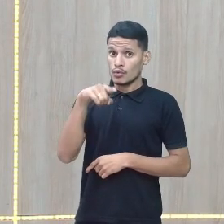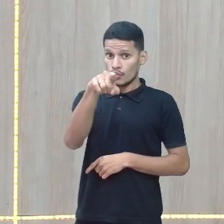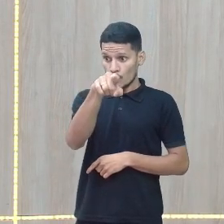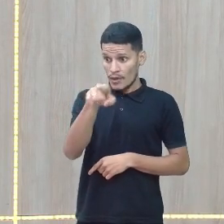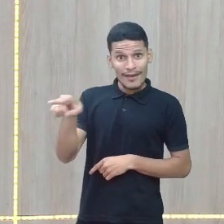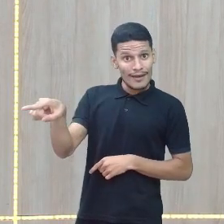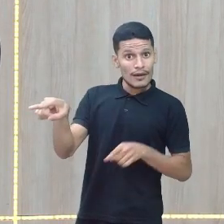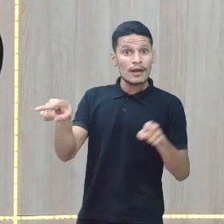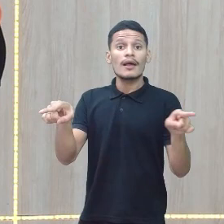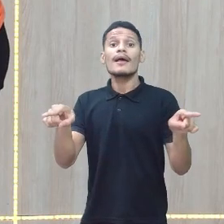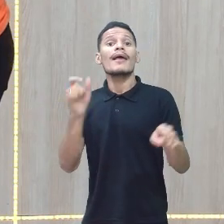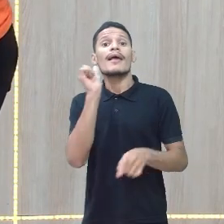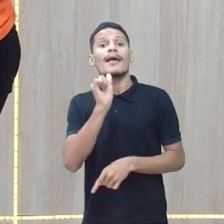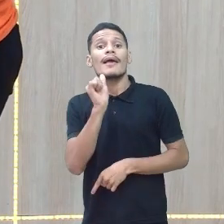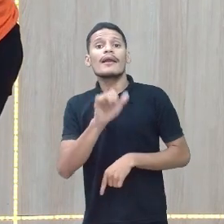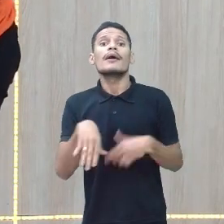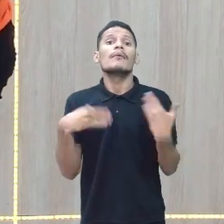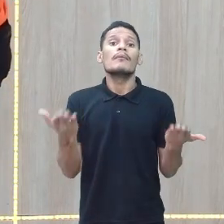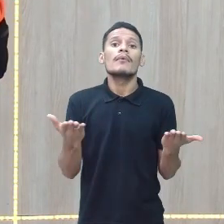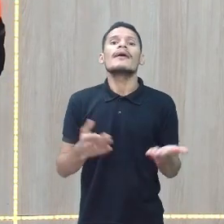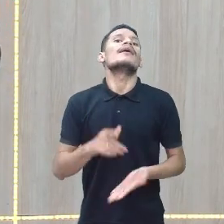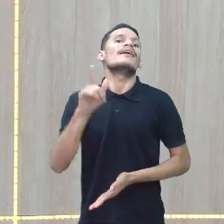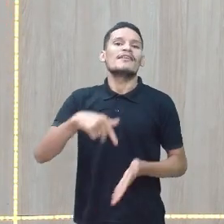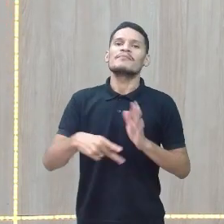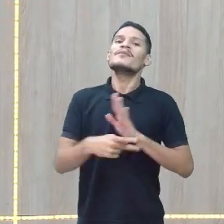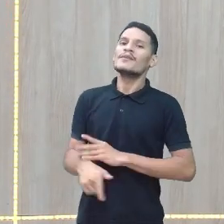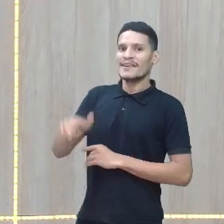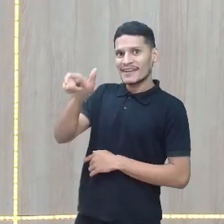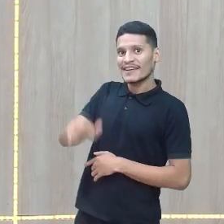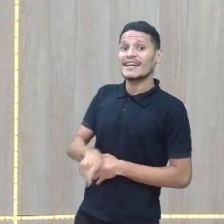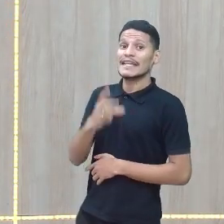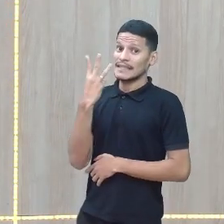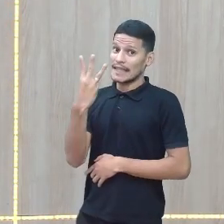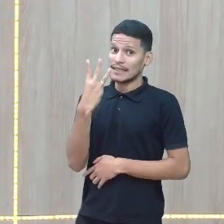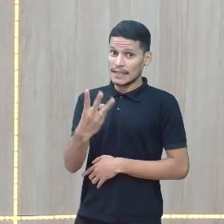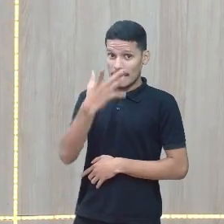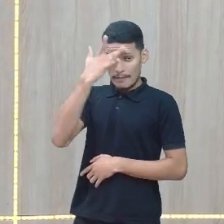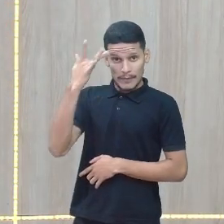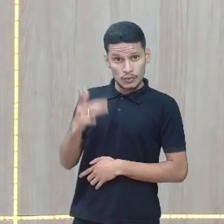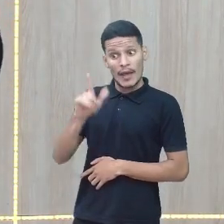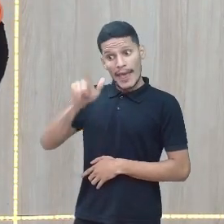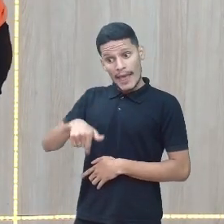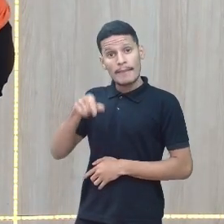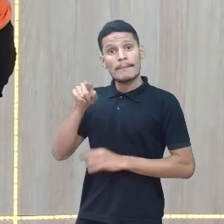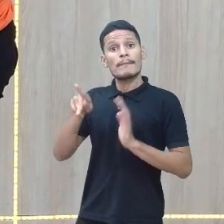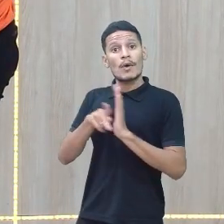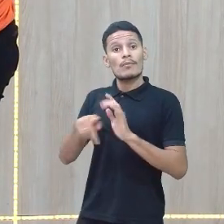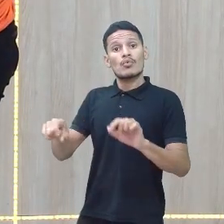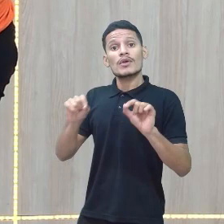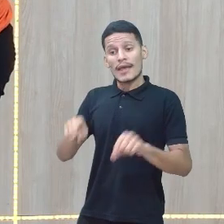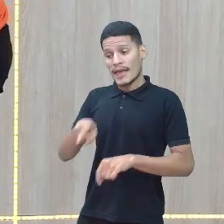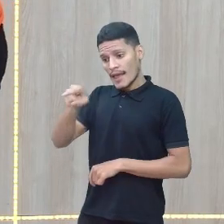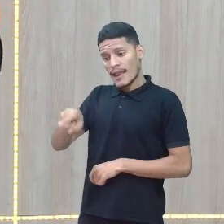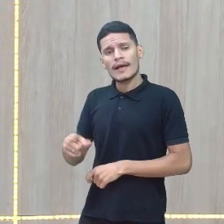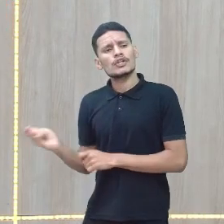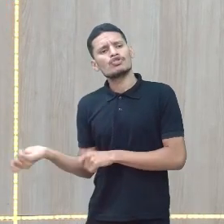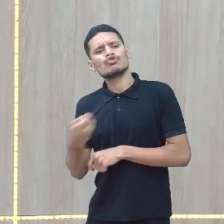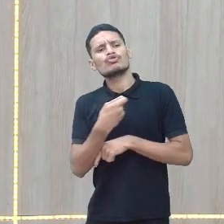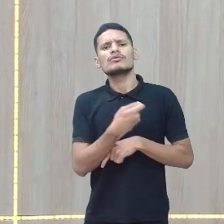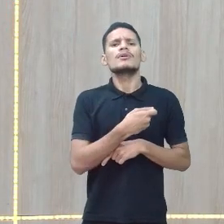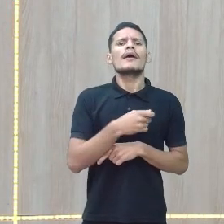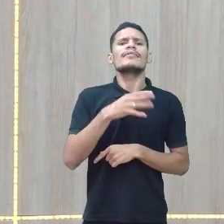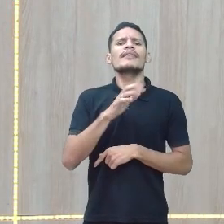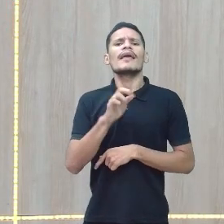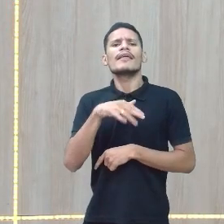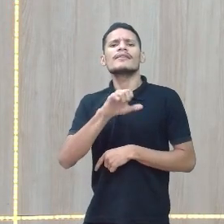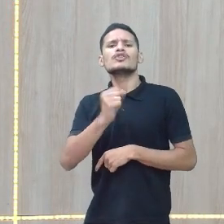ele ou ela. É a terceira, não é? Terceira pessoa. Ela joga tênis onde?